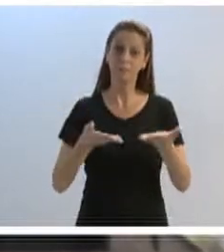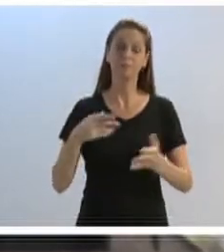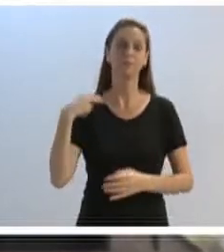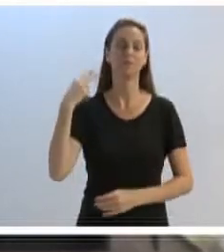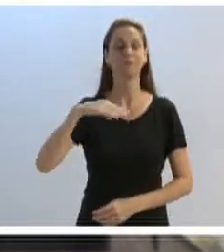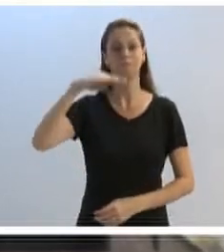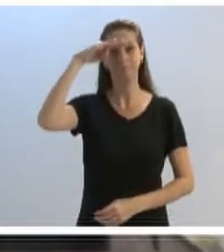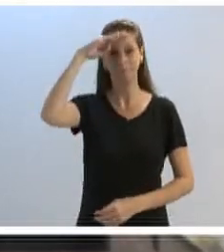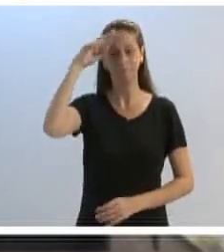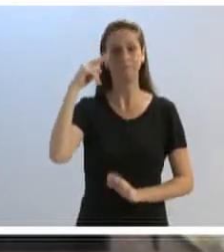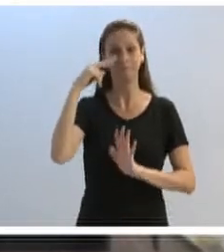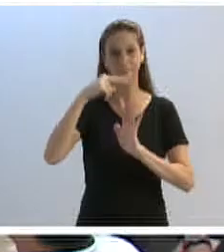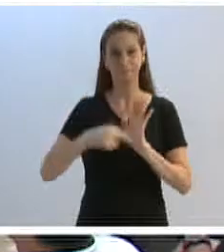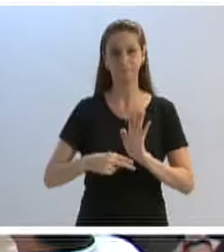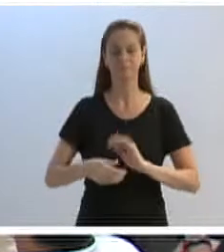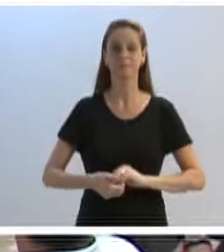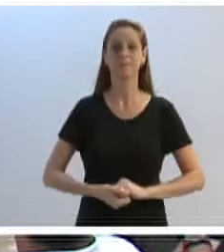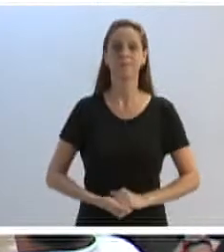Cardoso para fazê-lo.